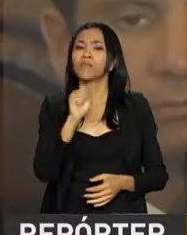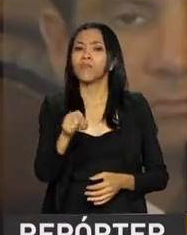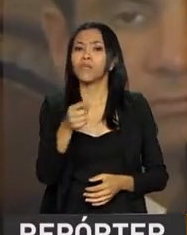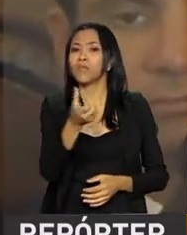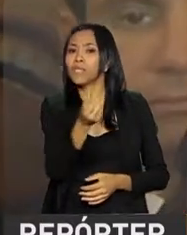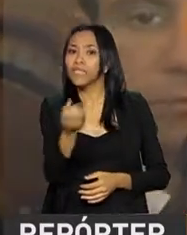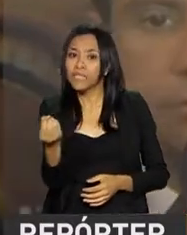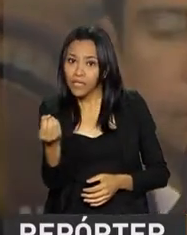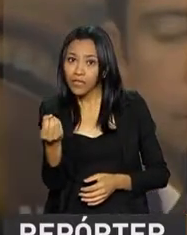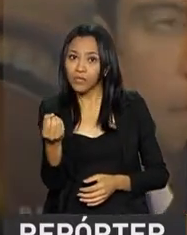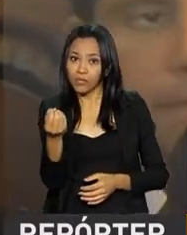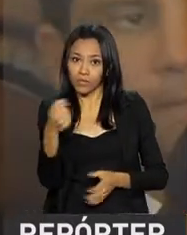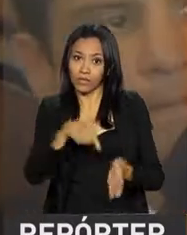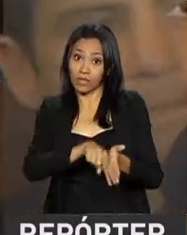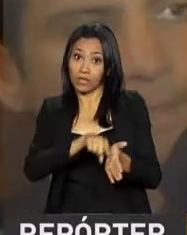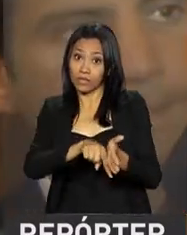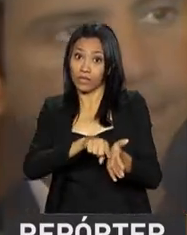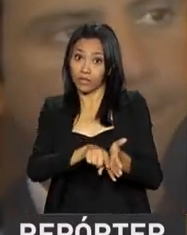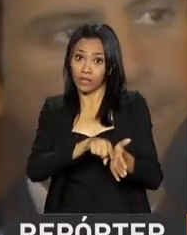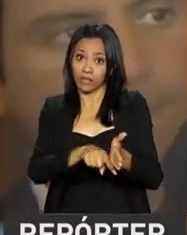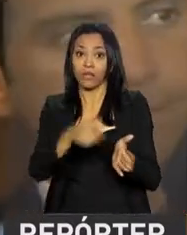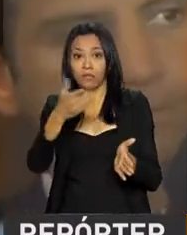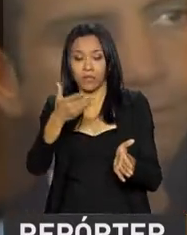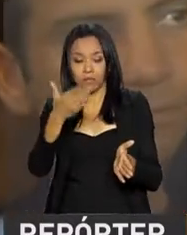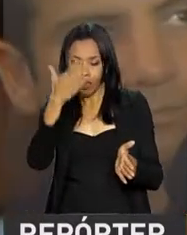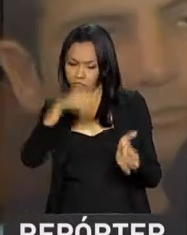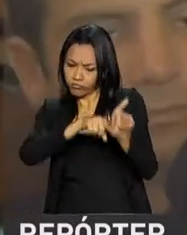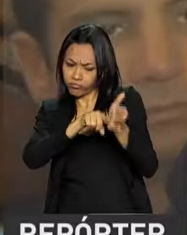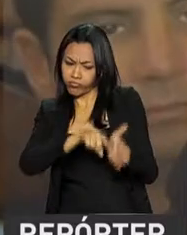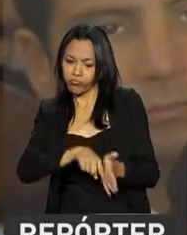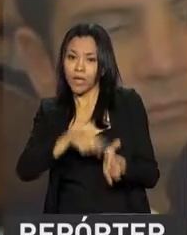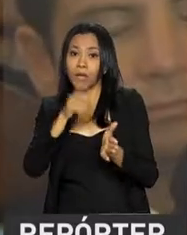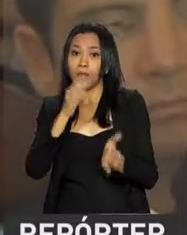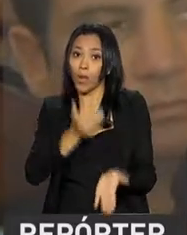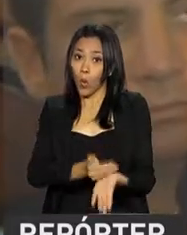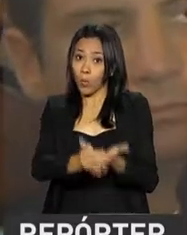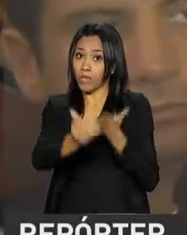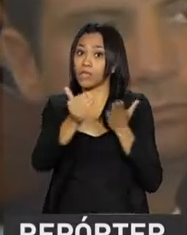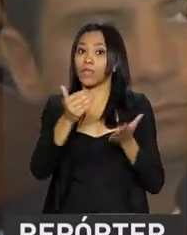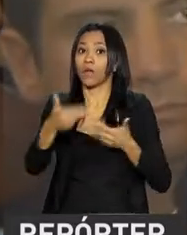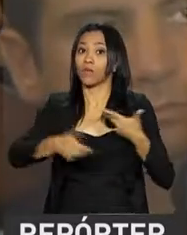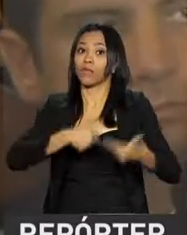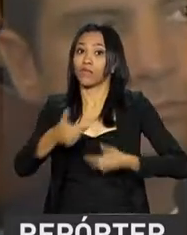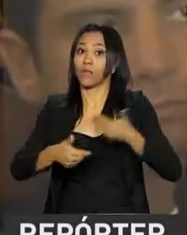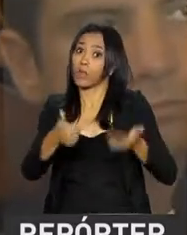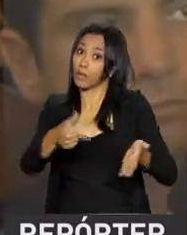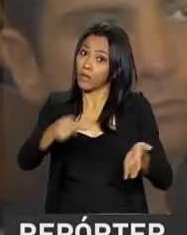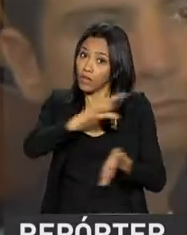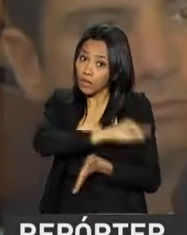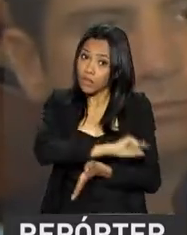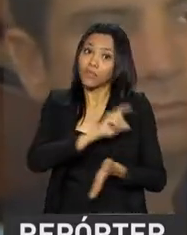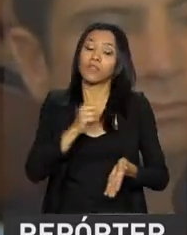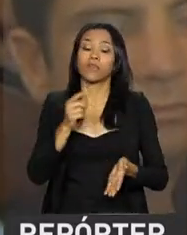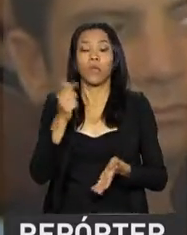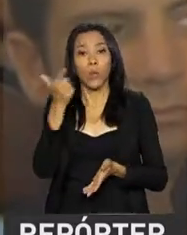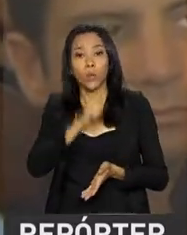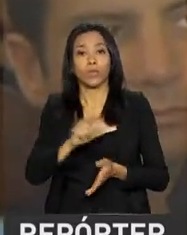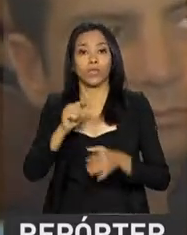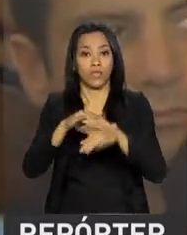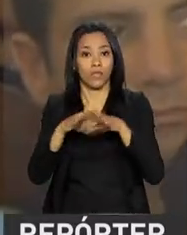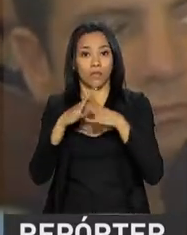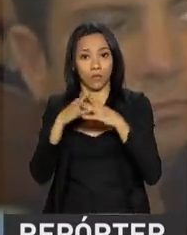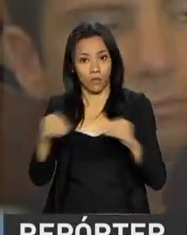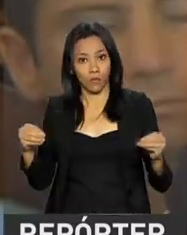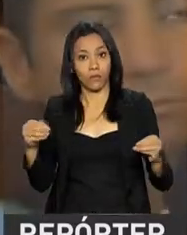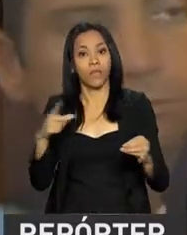diagnósticos anualmente para iniciar o tratamento precocemente, para ter mais possibilidade de cura, para ter